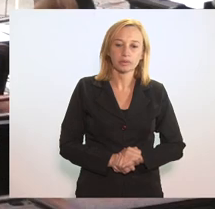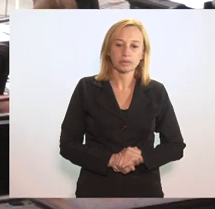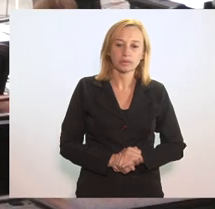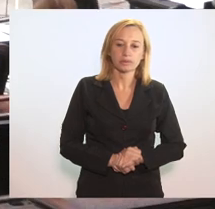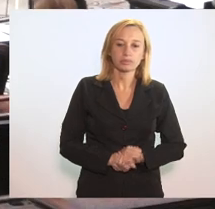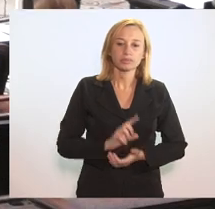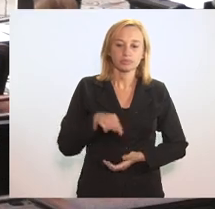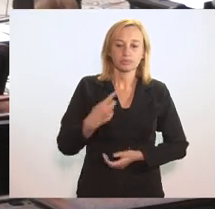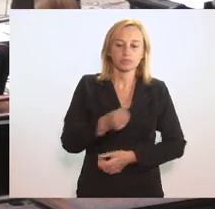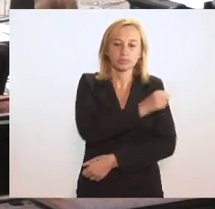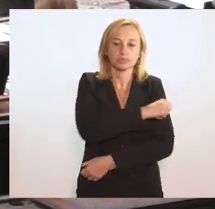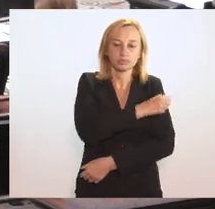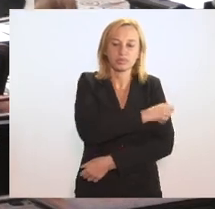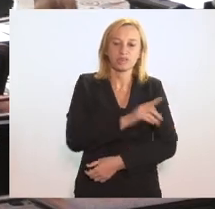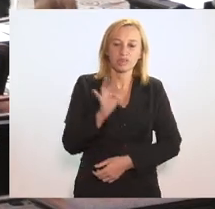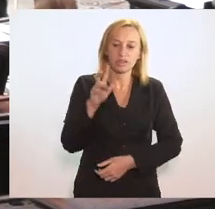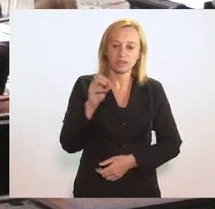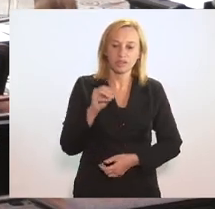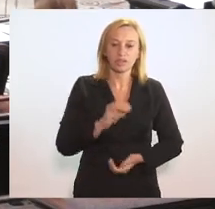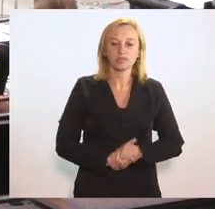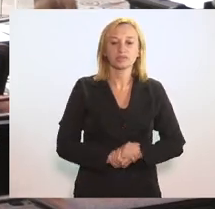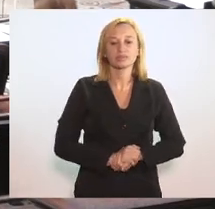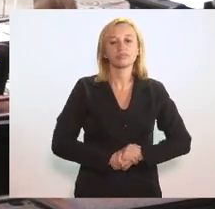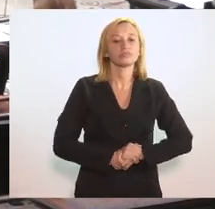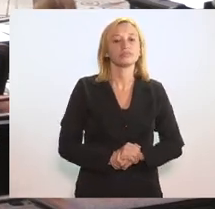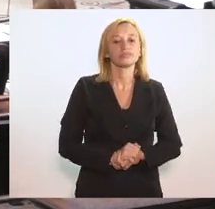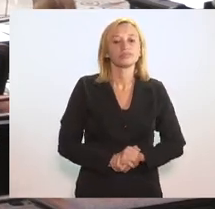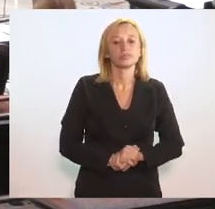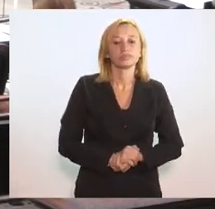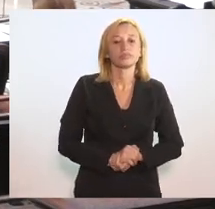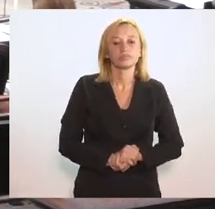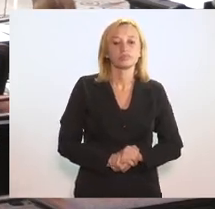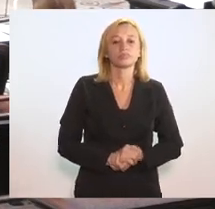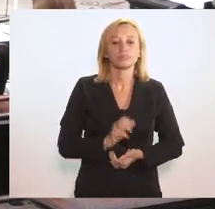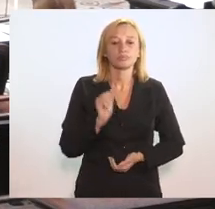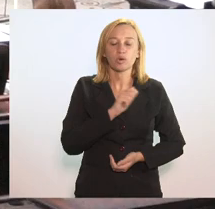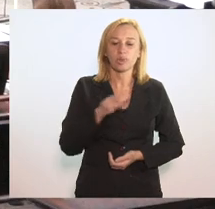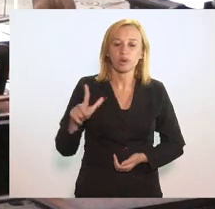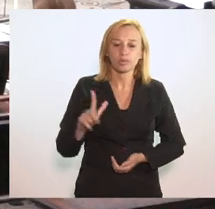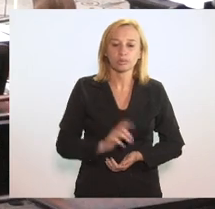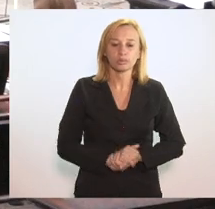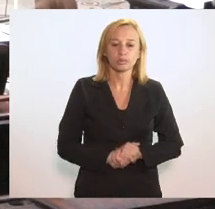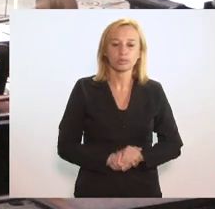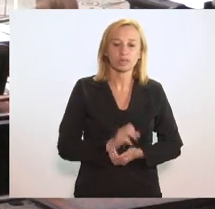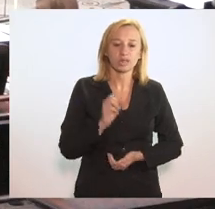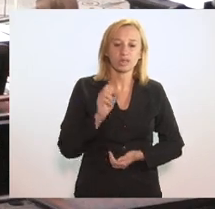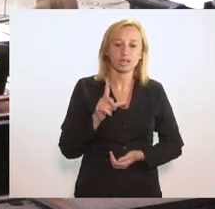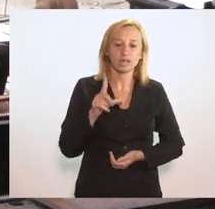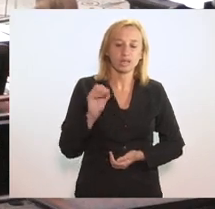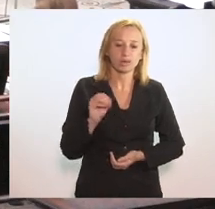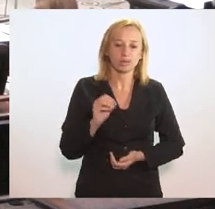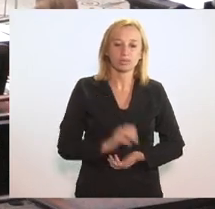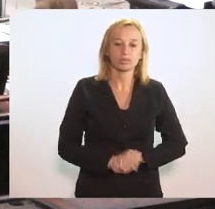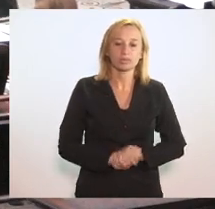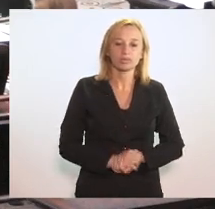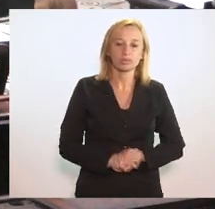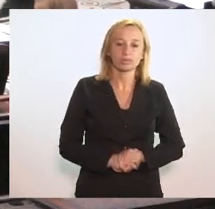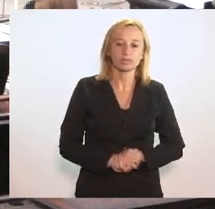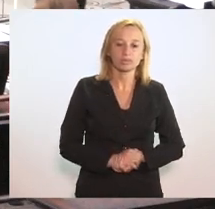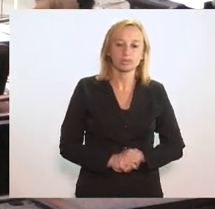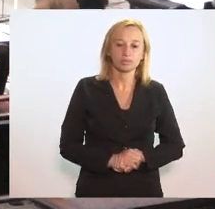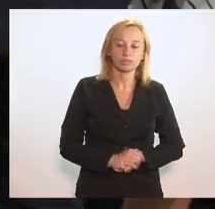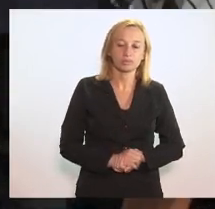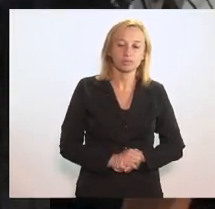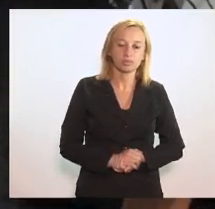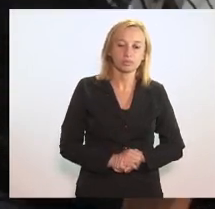Enfermeira Flávia Serafini, Bom Tempo, Poubel e Léo. Aqui,